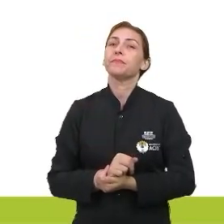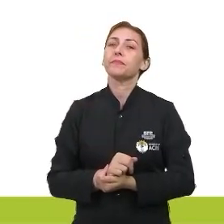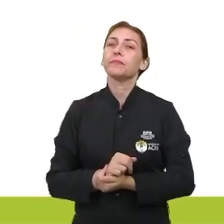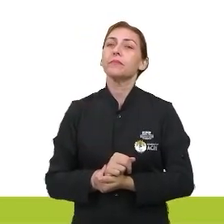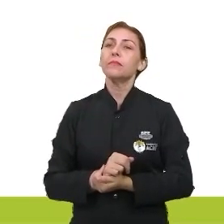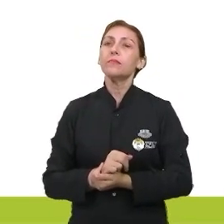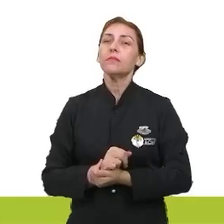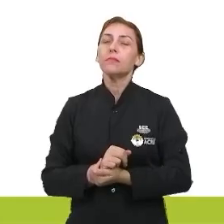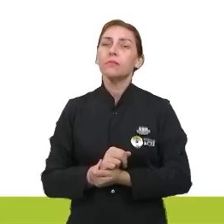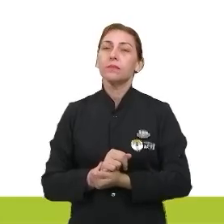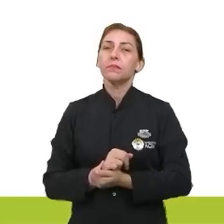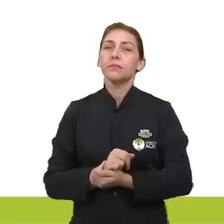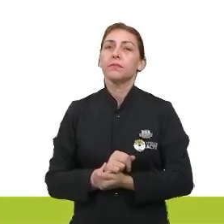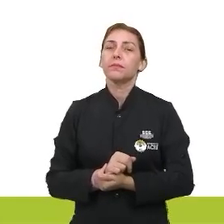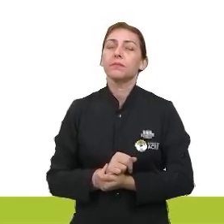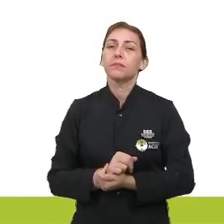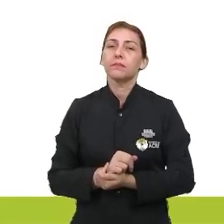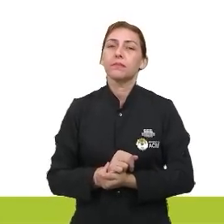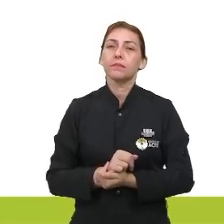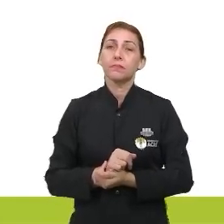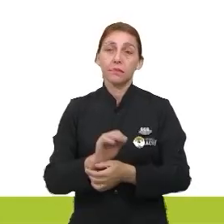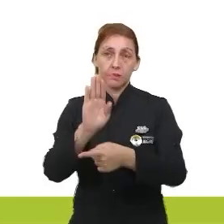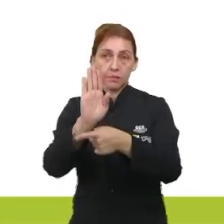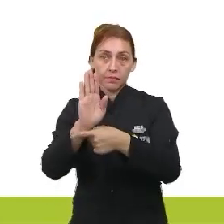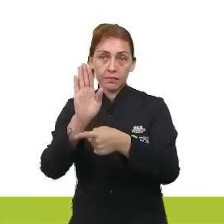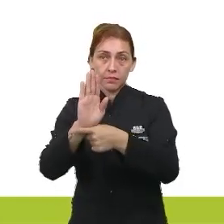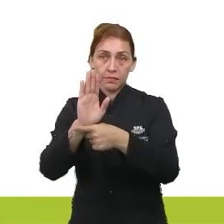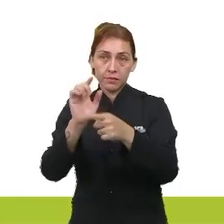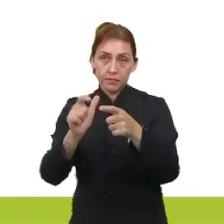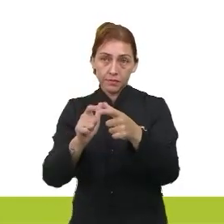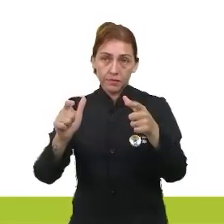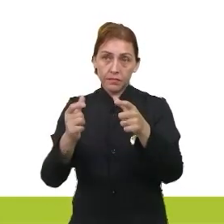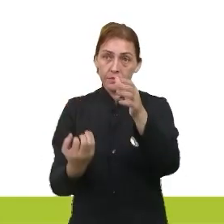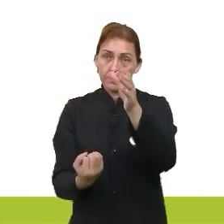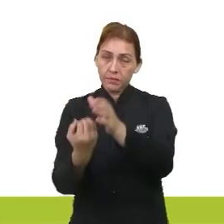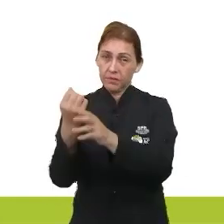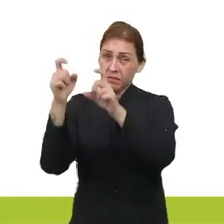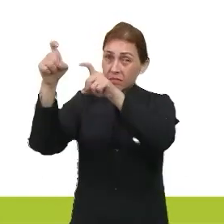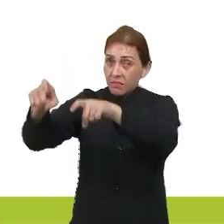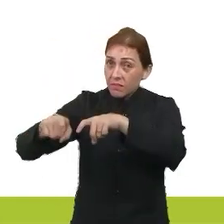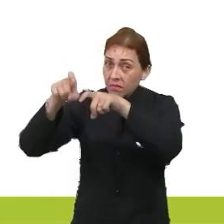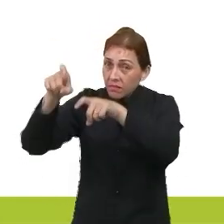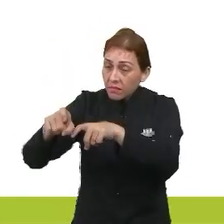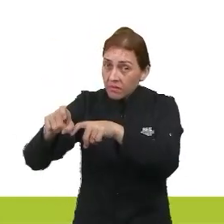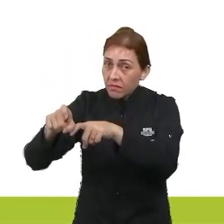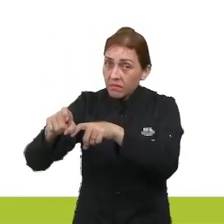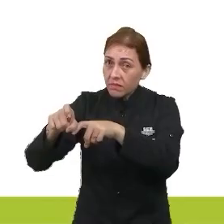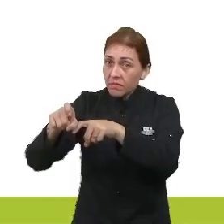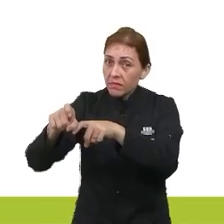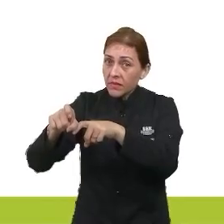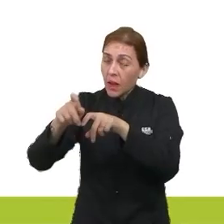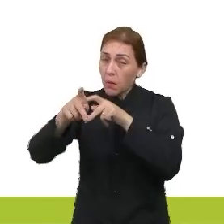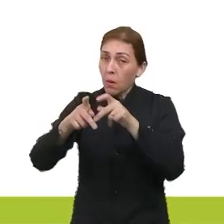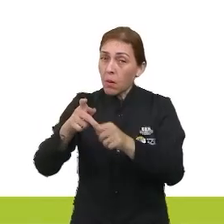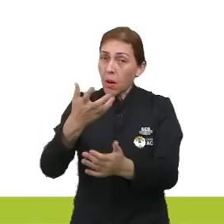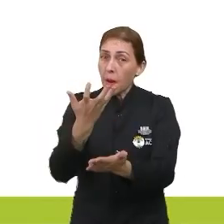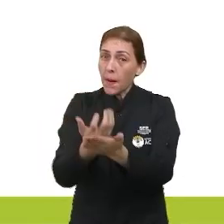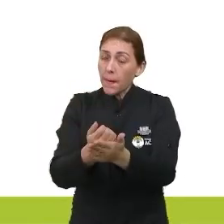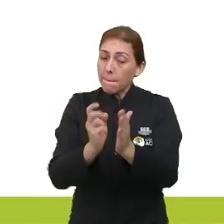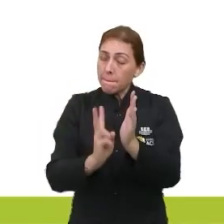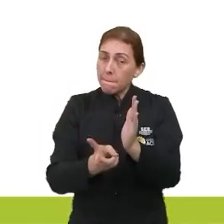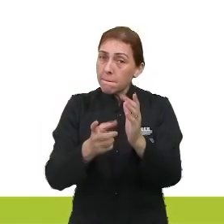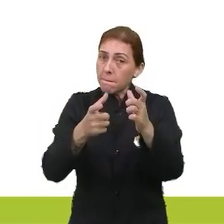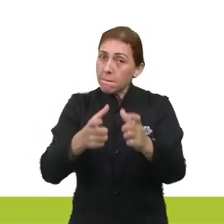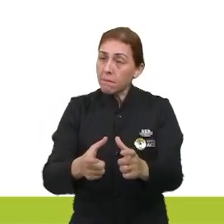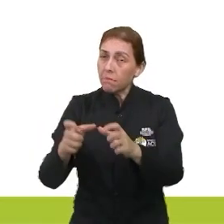já eliminaria aí a letra A. Letra B, ó, aumento da produção rural, que fixou a população nesse meio. Qual